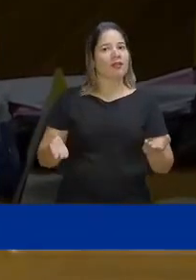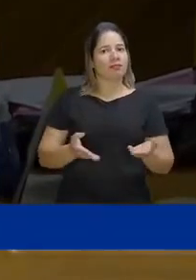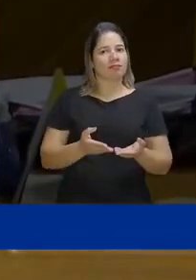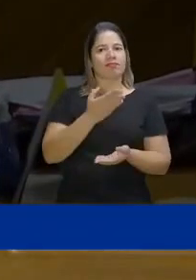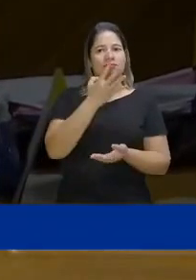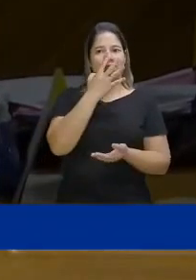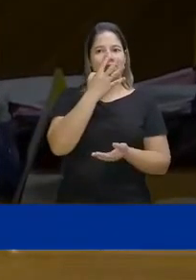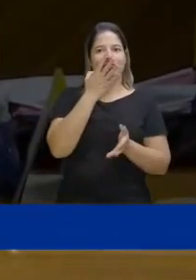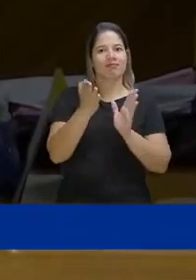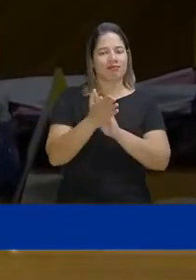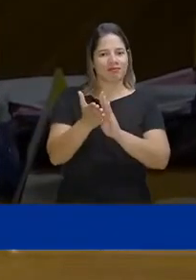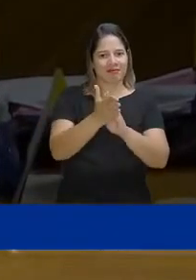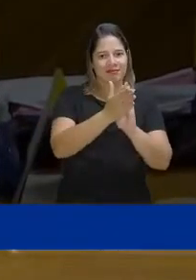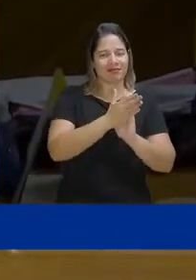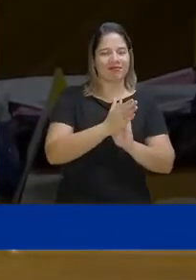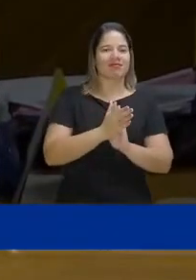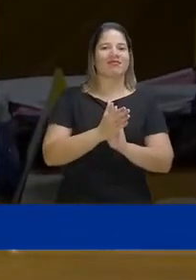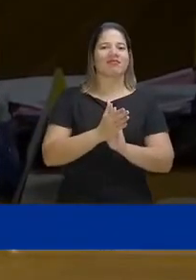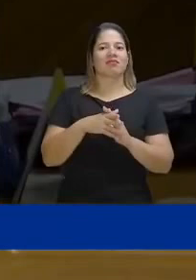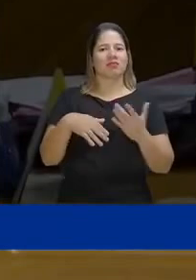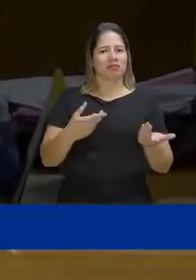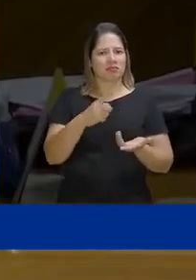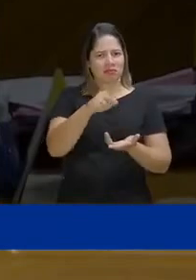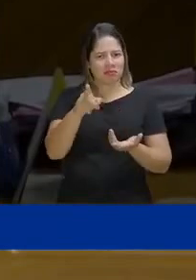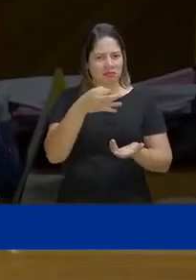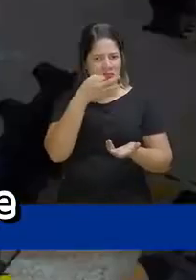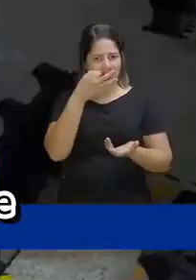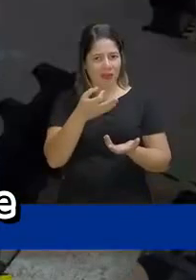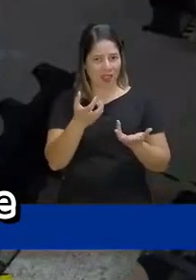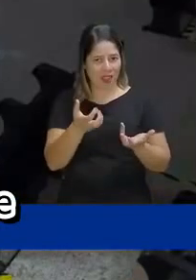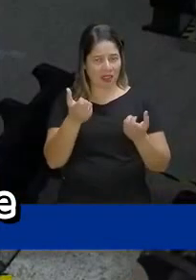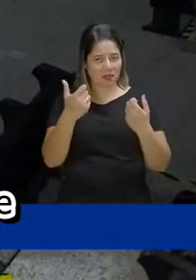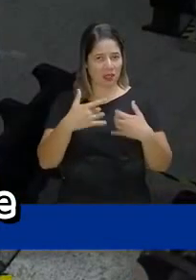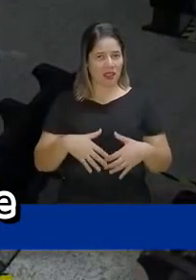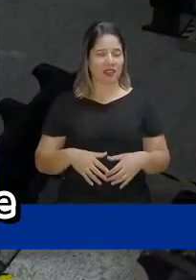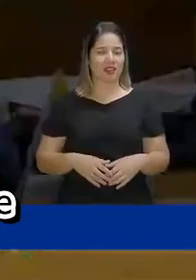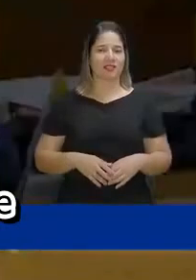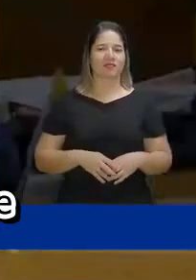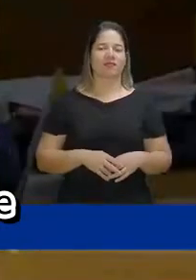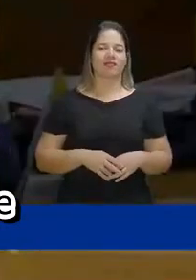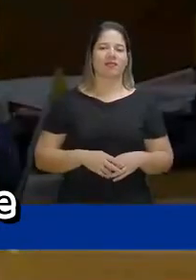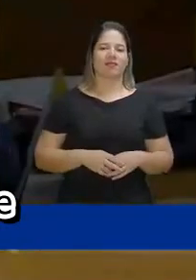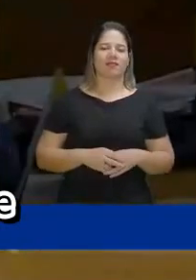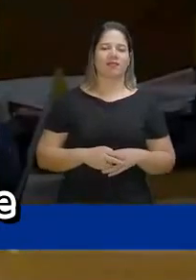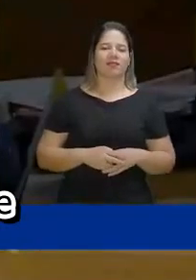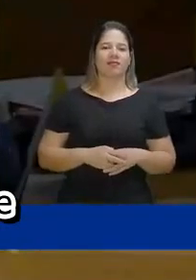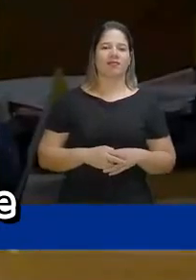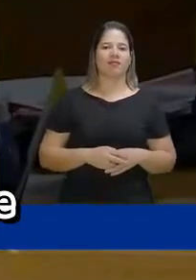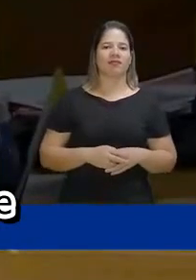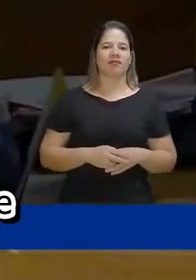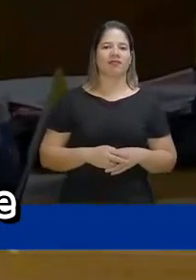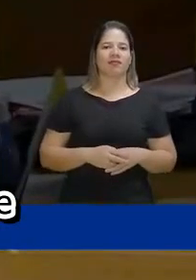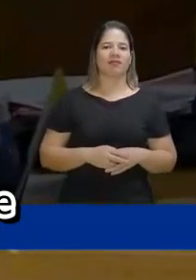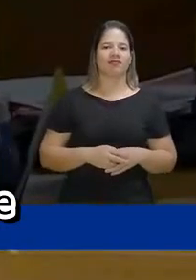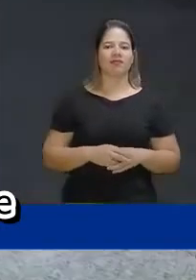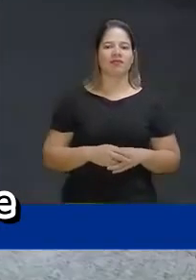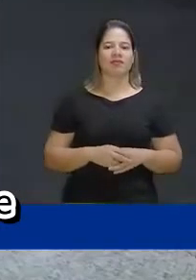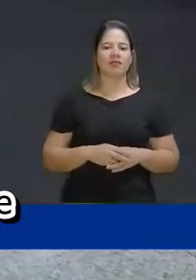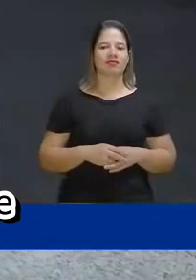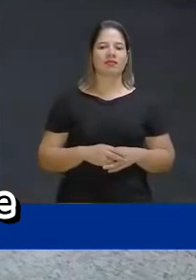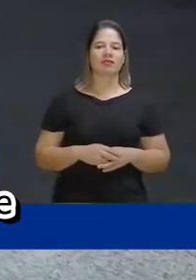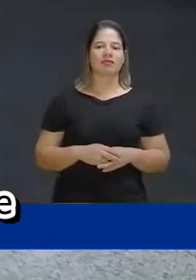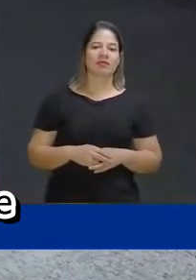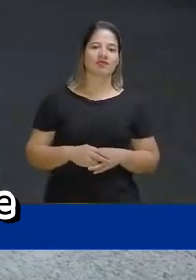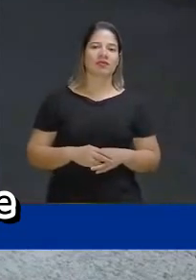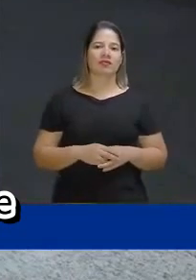elogios. Não sei se alguém gostaria de se manifestar. Senhor presidente, eu só quero tocar também